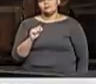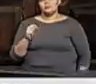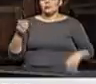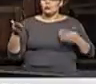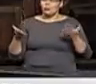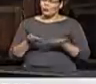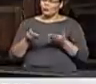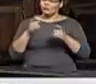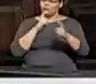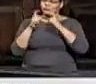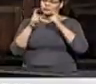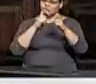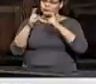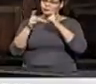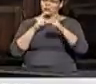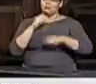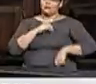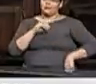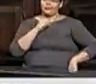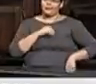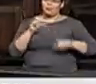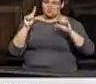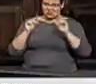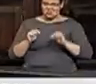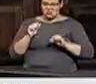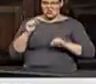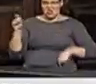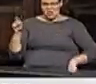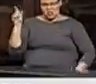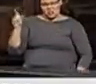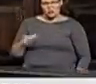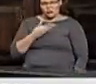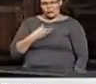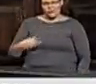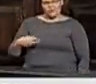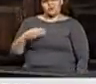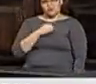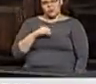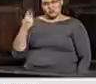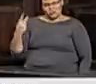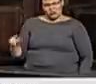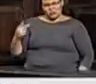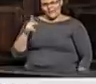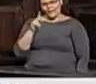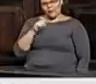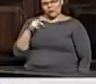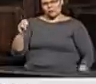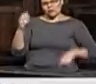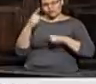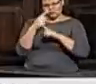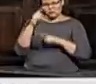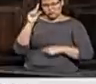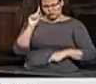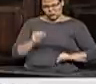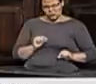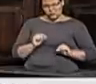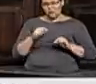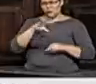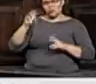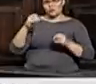hoje a discussão é diminuir o salário do Pezão. Todo mundo vai concordar. Quem é que vai ser